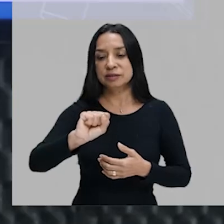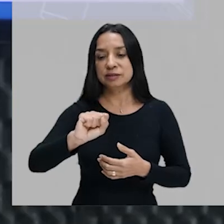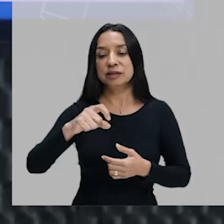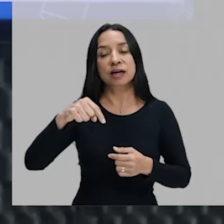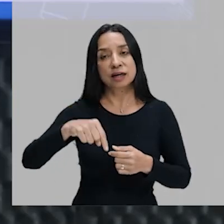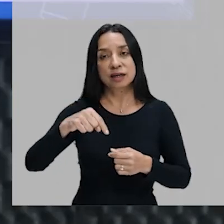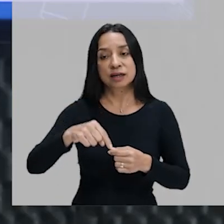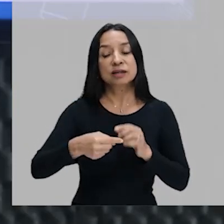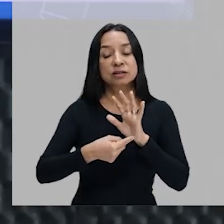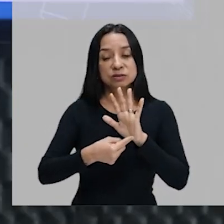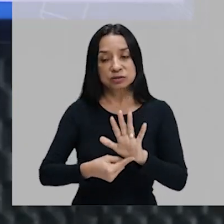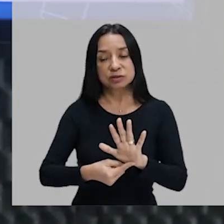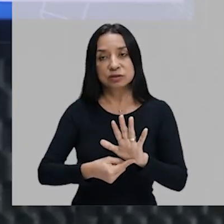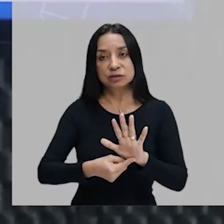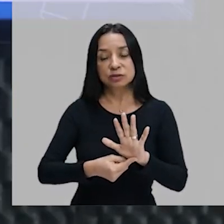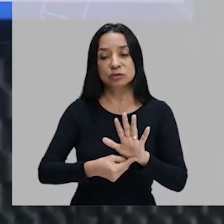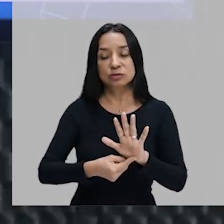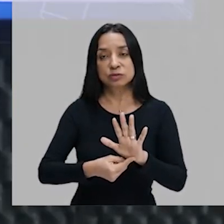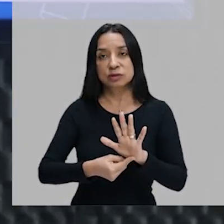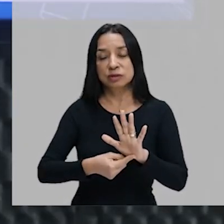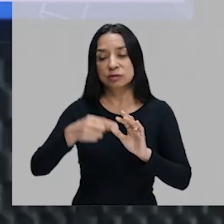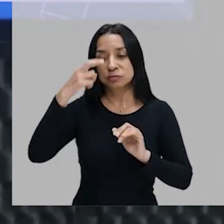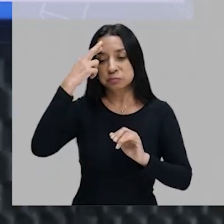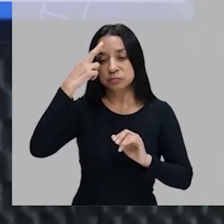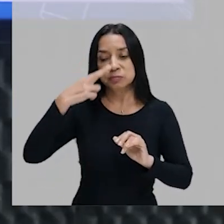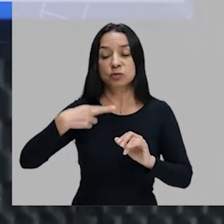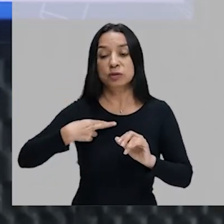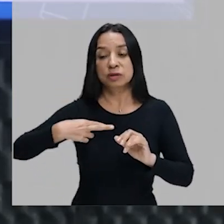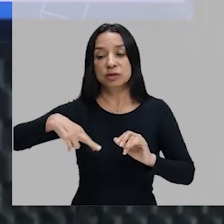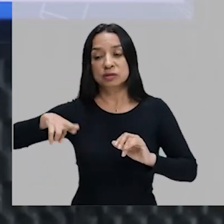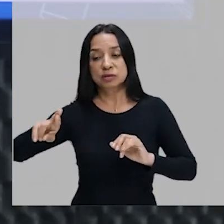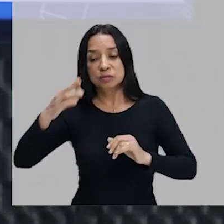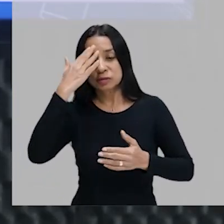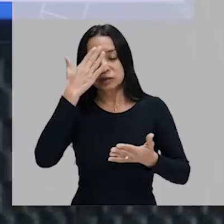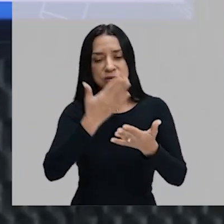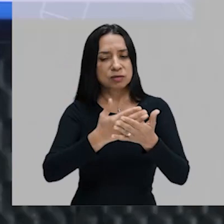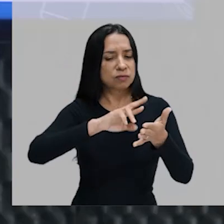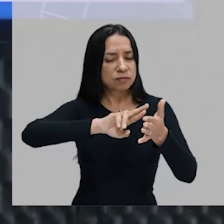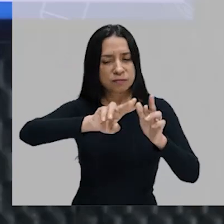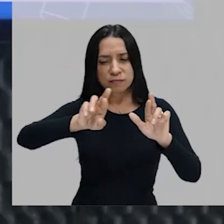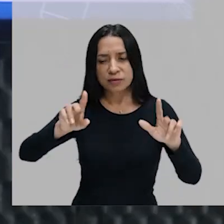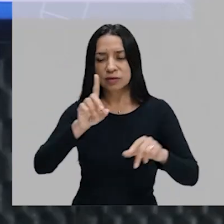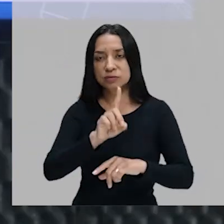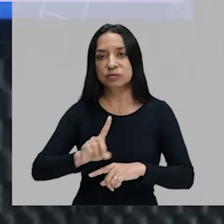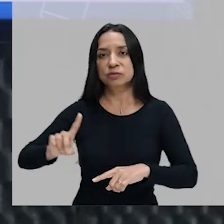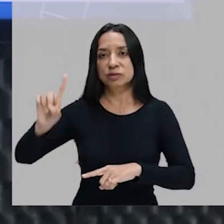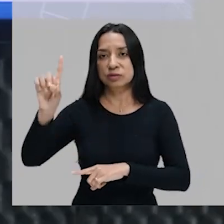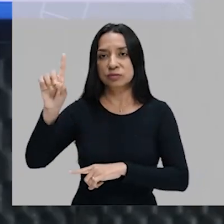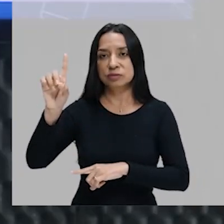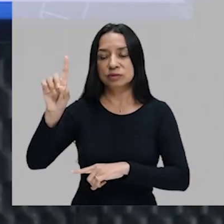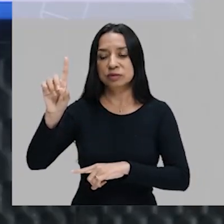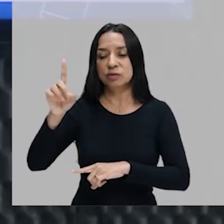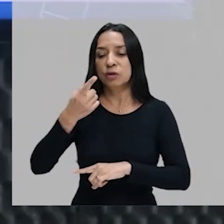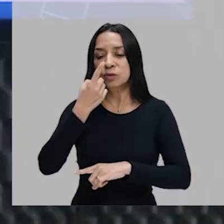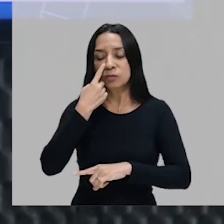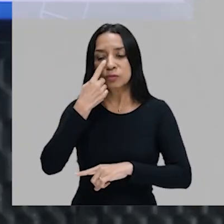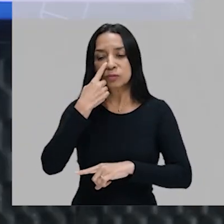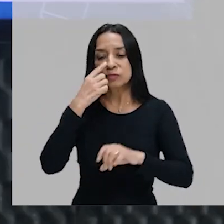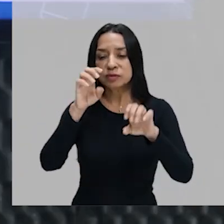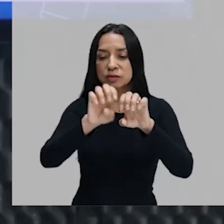religião onde eles acreditavam em vários deuses. E quando você analisa a estrutura